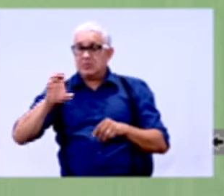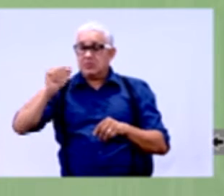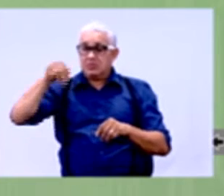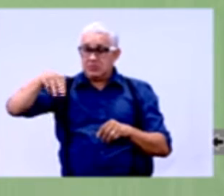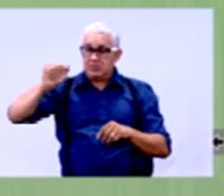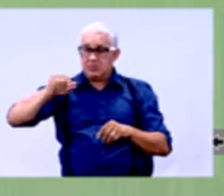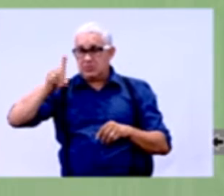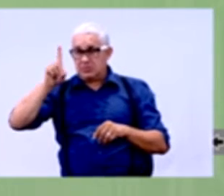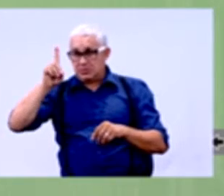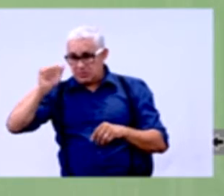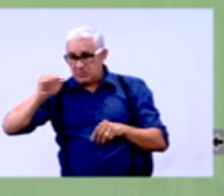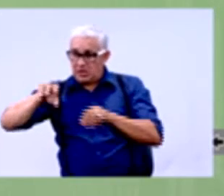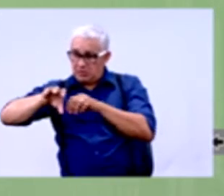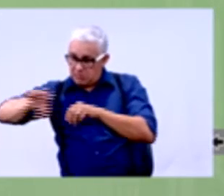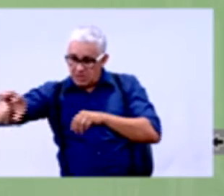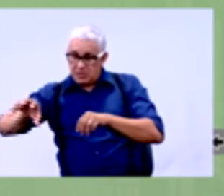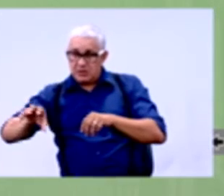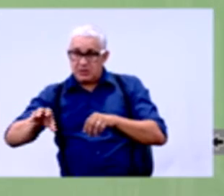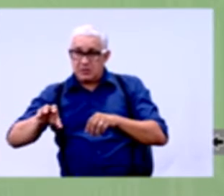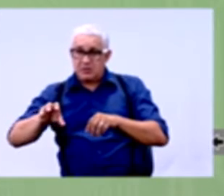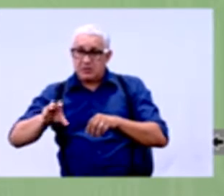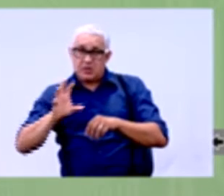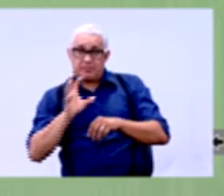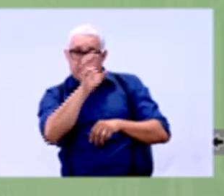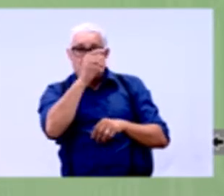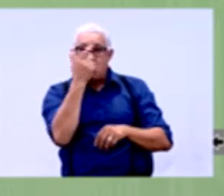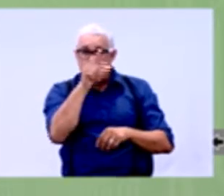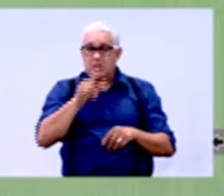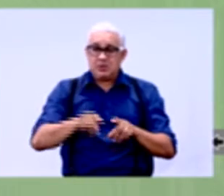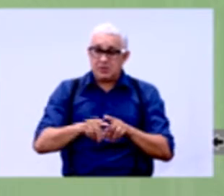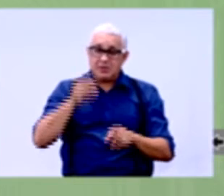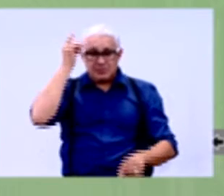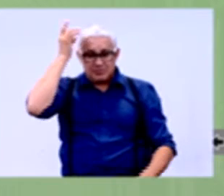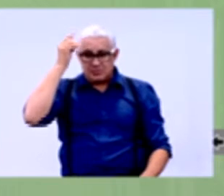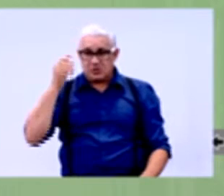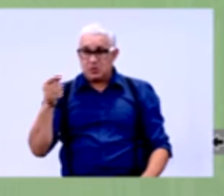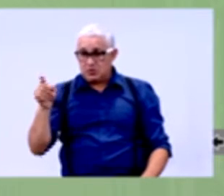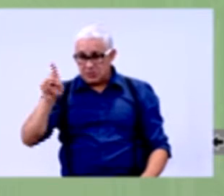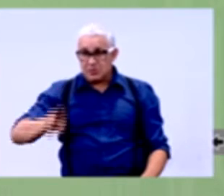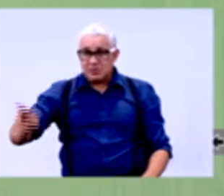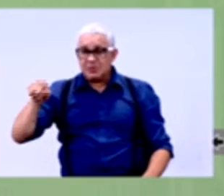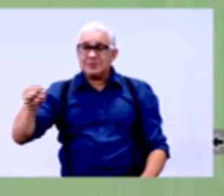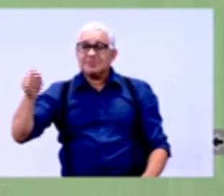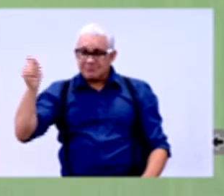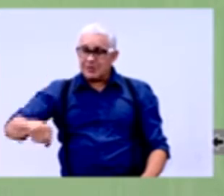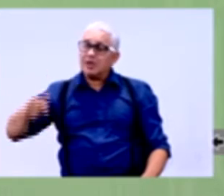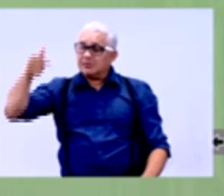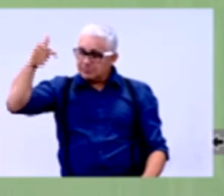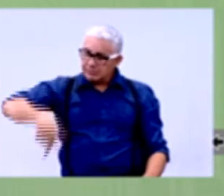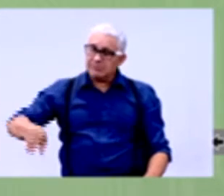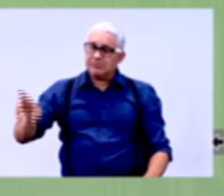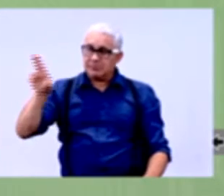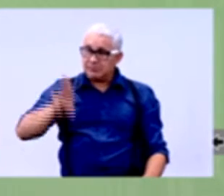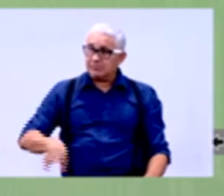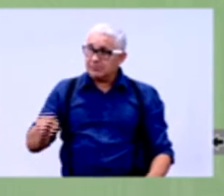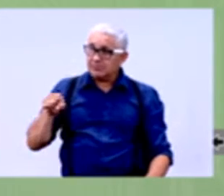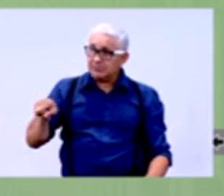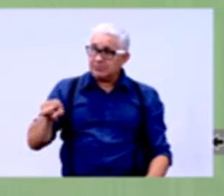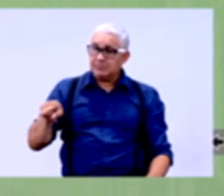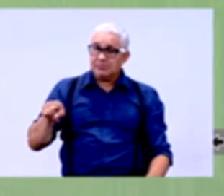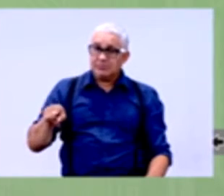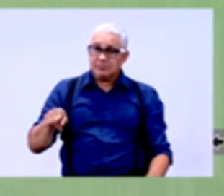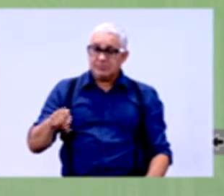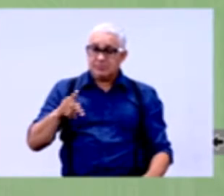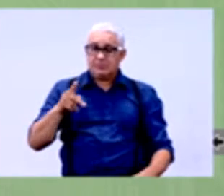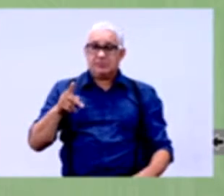não afetam outras. Então, facilita muito o reuso. Então, eu posso reaproveitar partes do meu